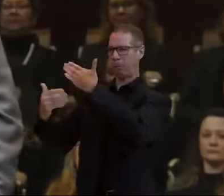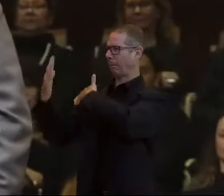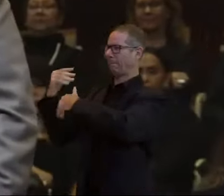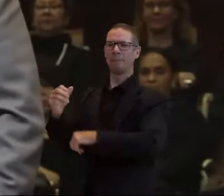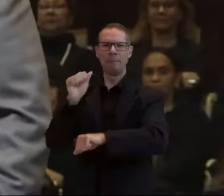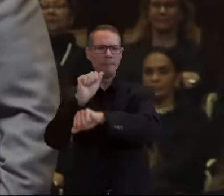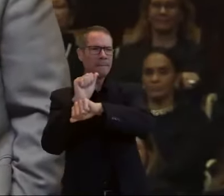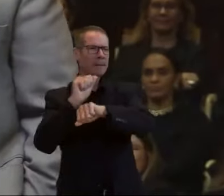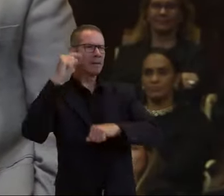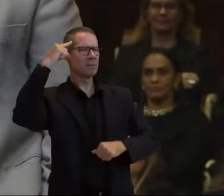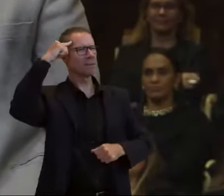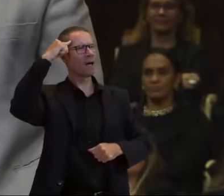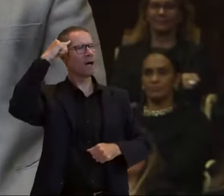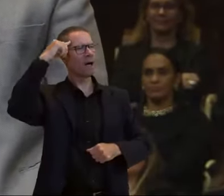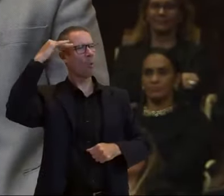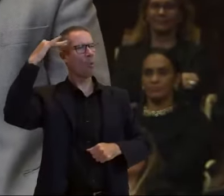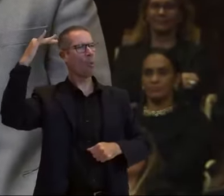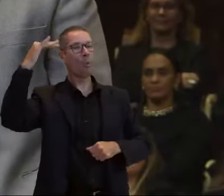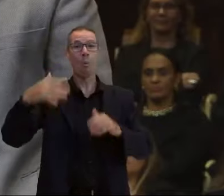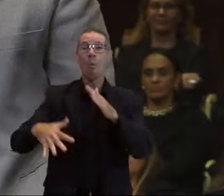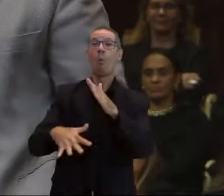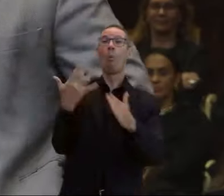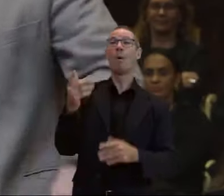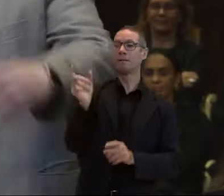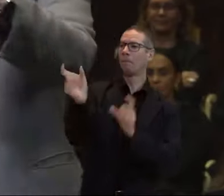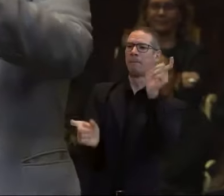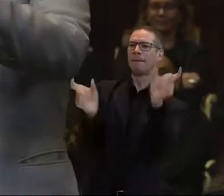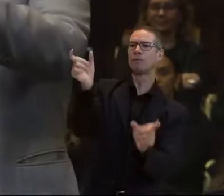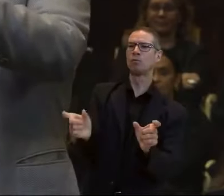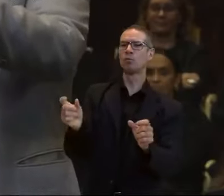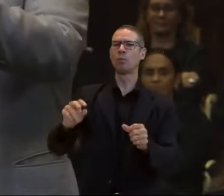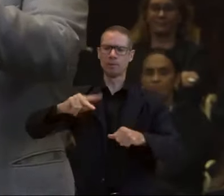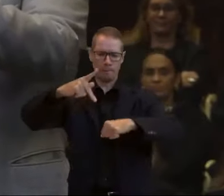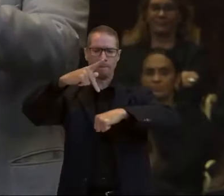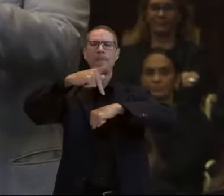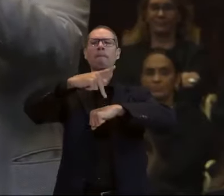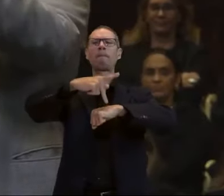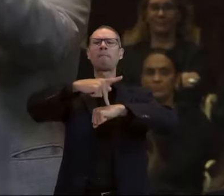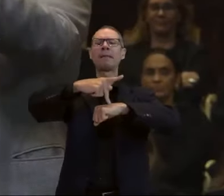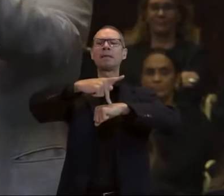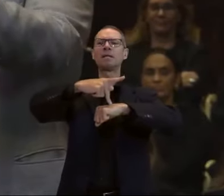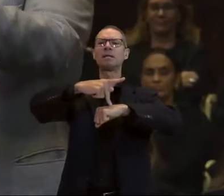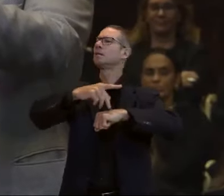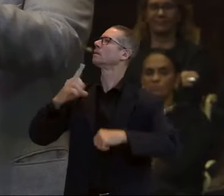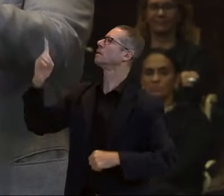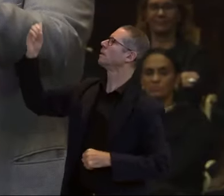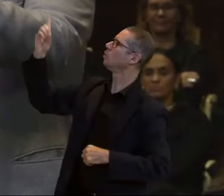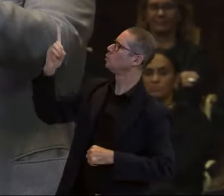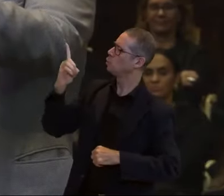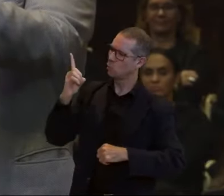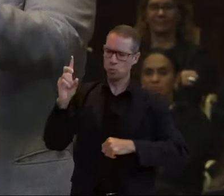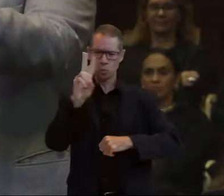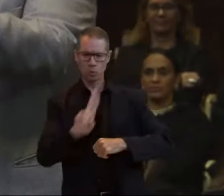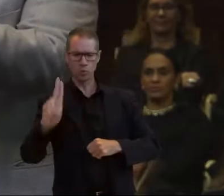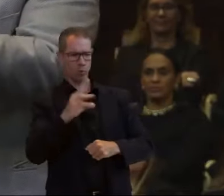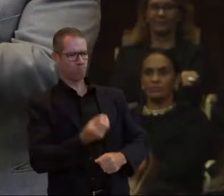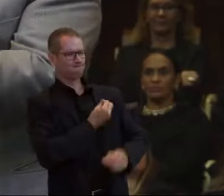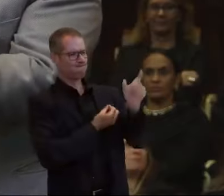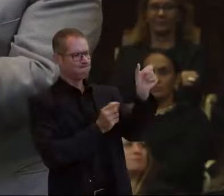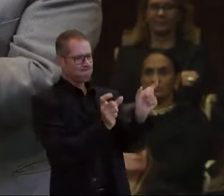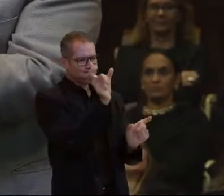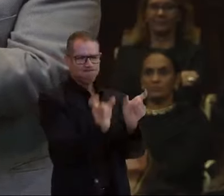Para pensar, quantas foram as pessoas que foram as pedras que Deus usou para que